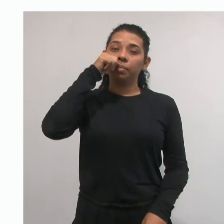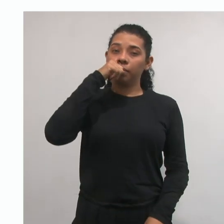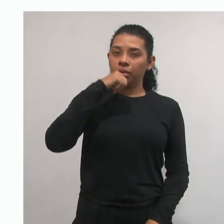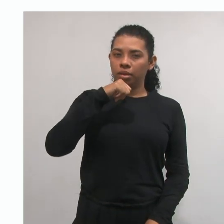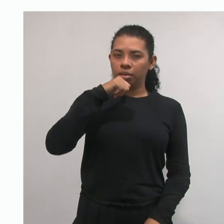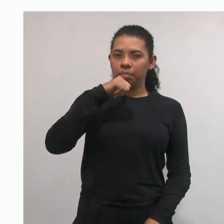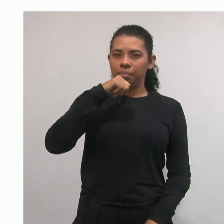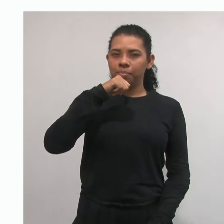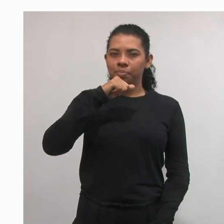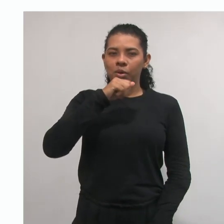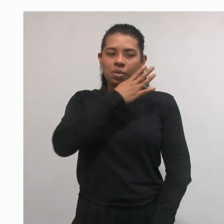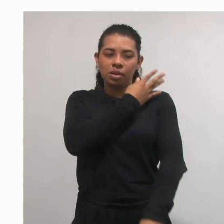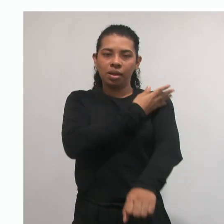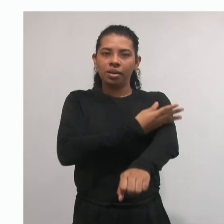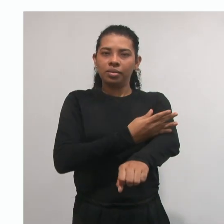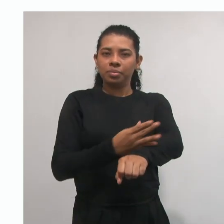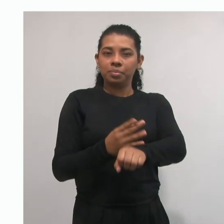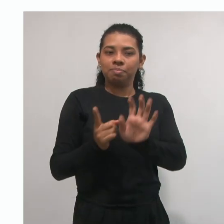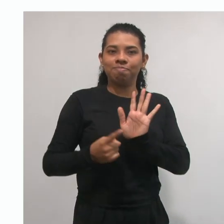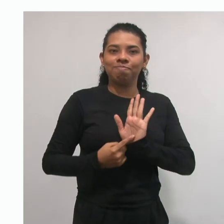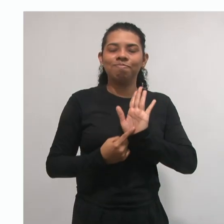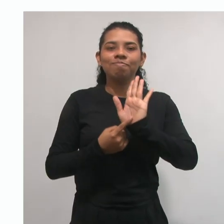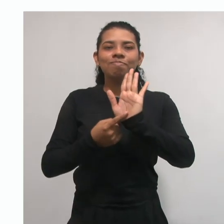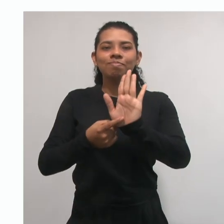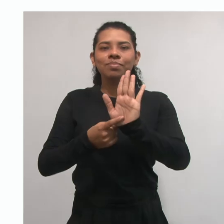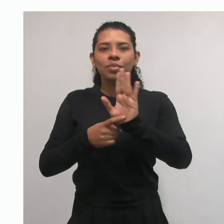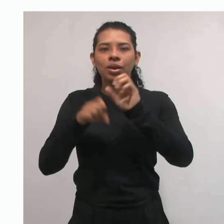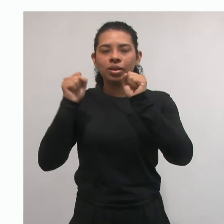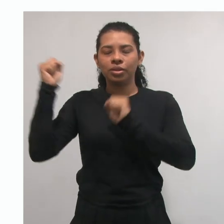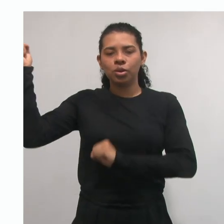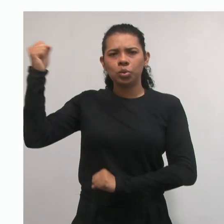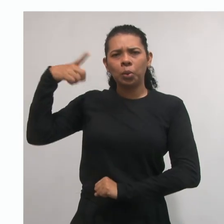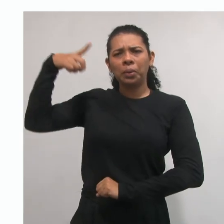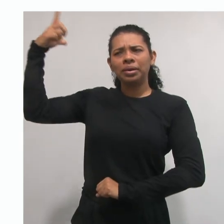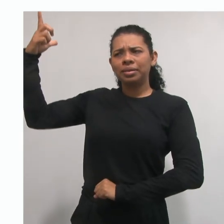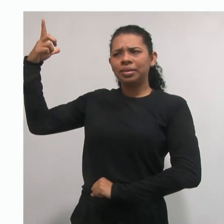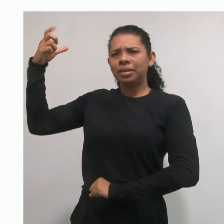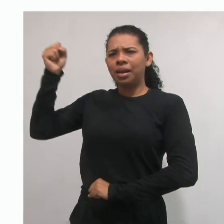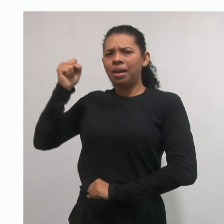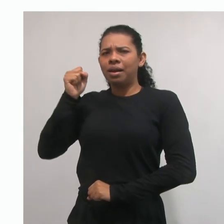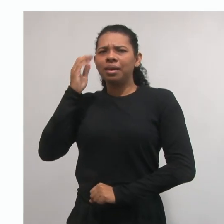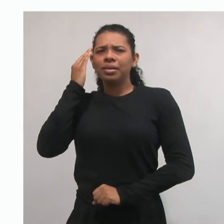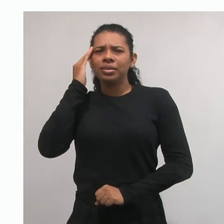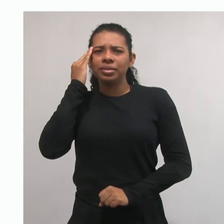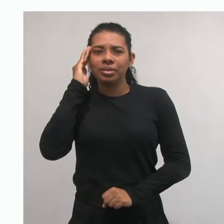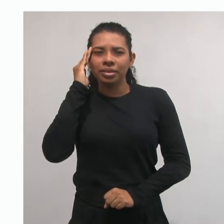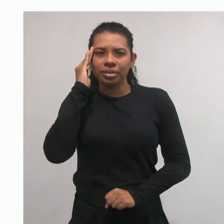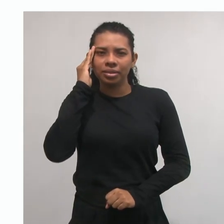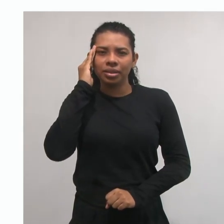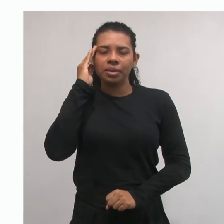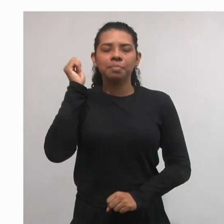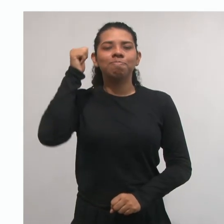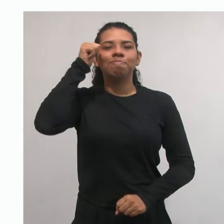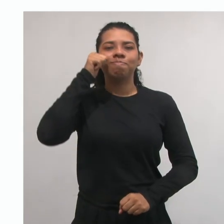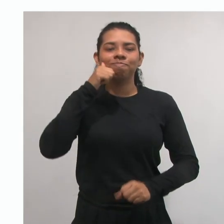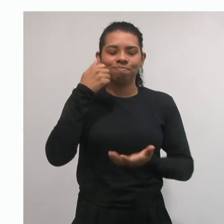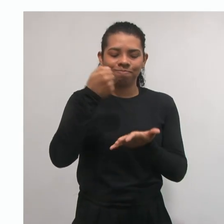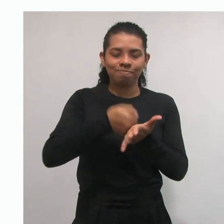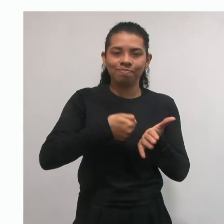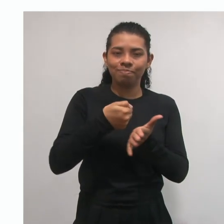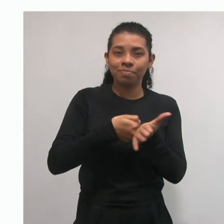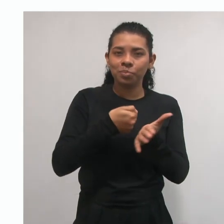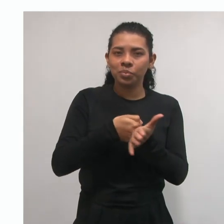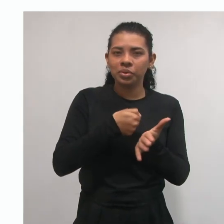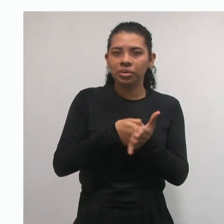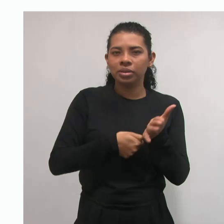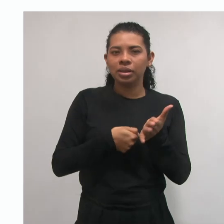que faziam parte de uma elite. E trouxe luz para trajetórias e estratégias de